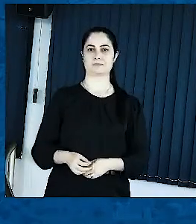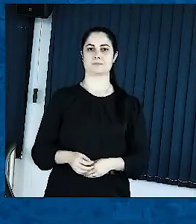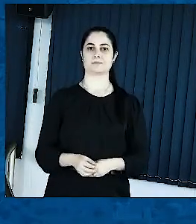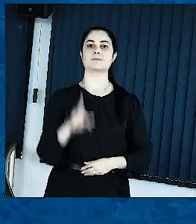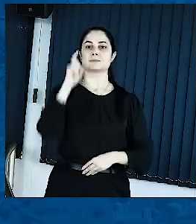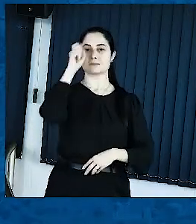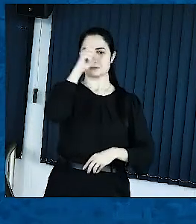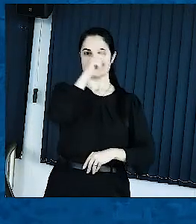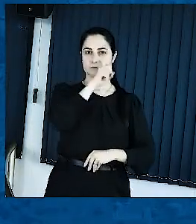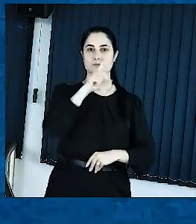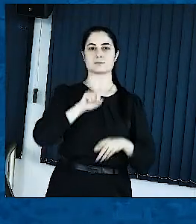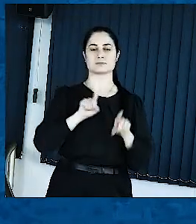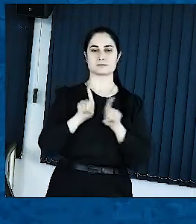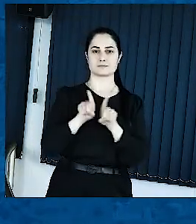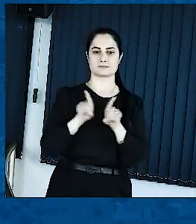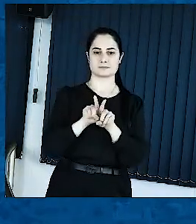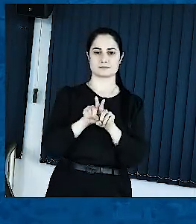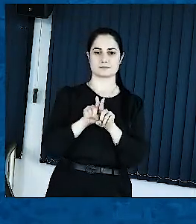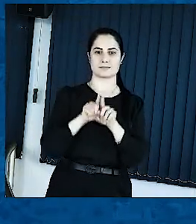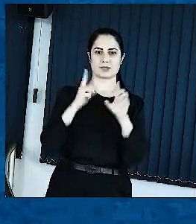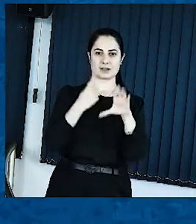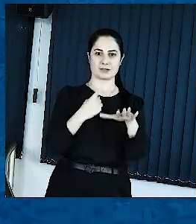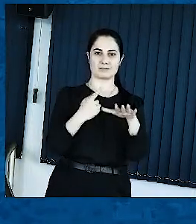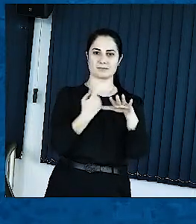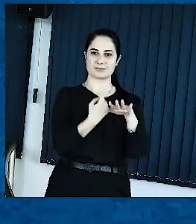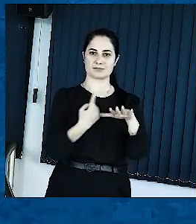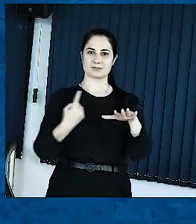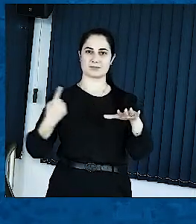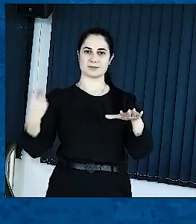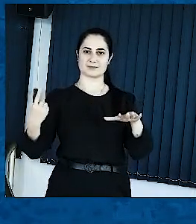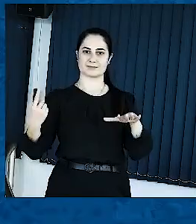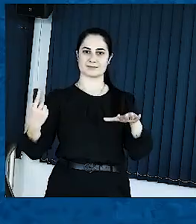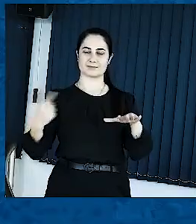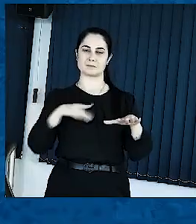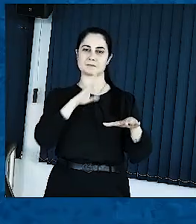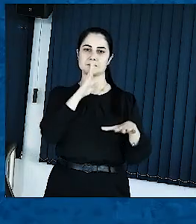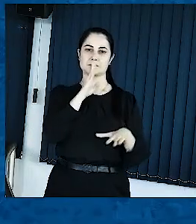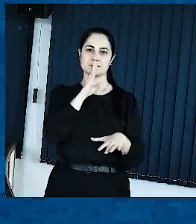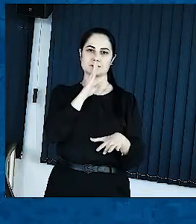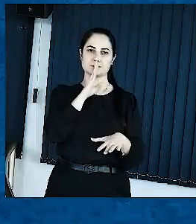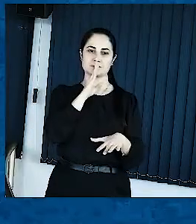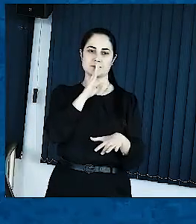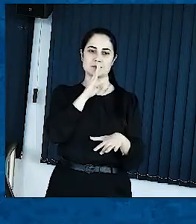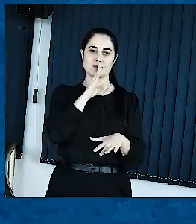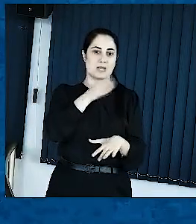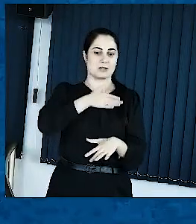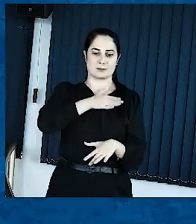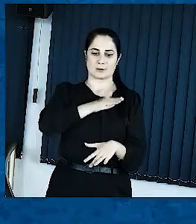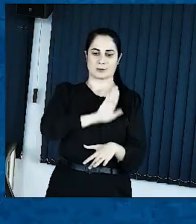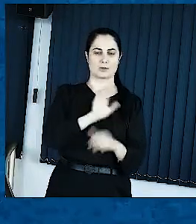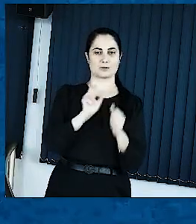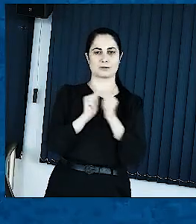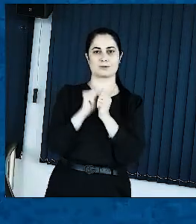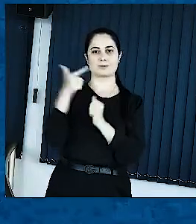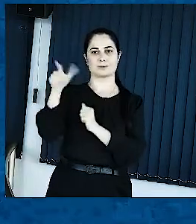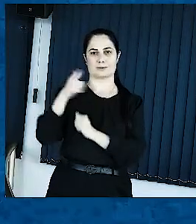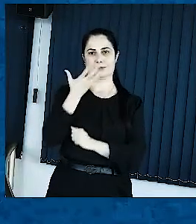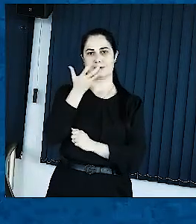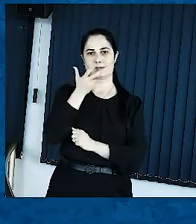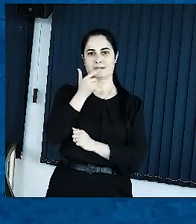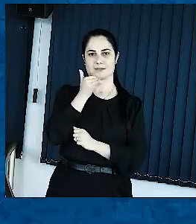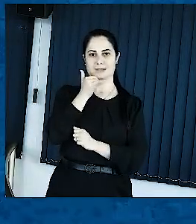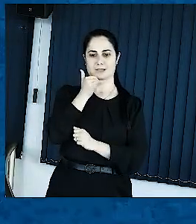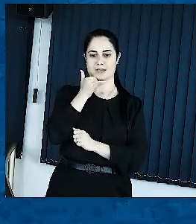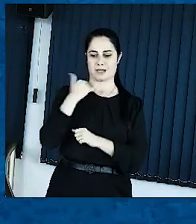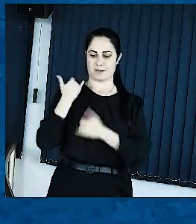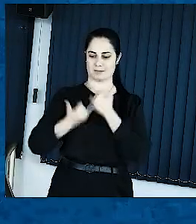Uma dificuldade na interação social, aquela criança que é mais isoladinha, que ela é quieta, que ela não gosta de estar junto com outras crianças,